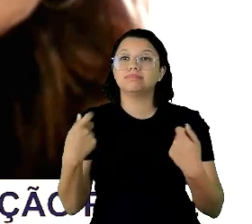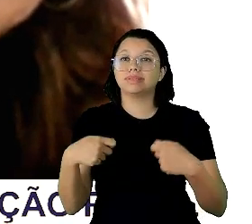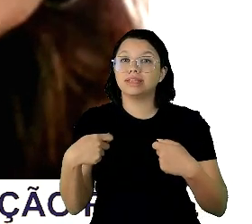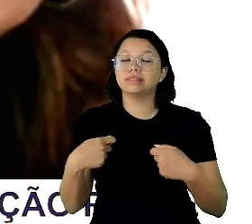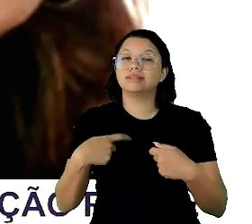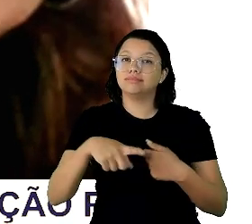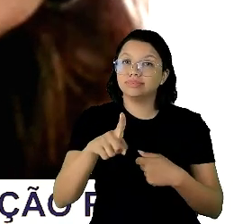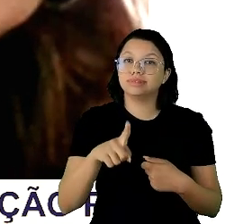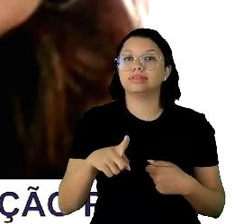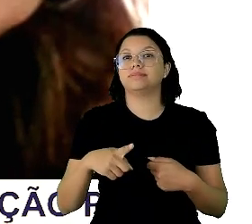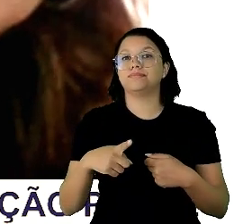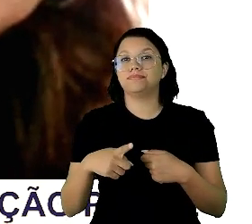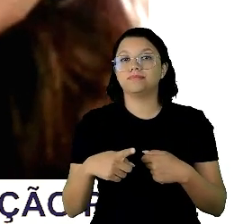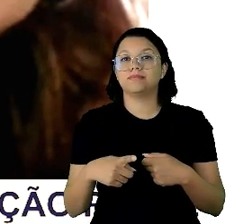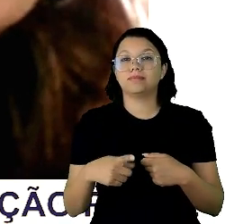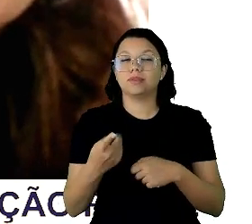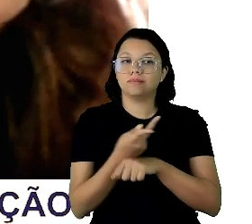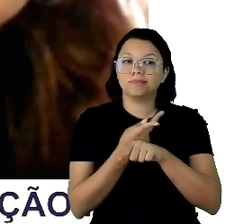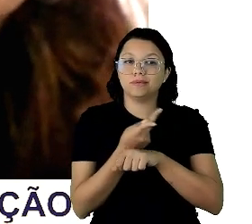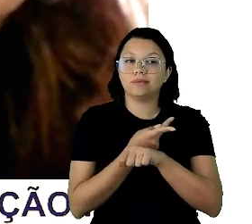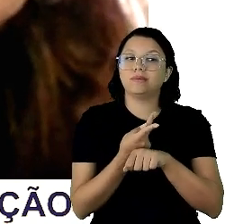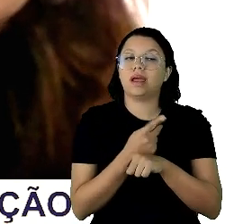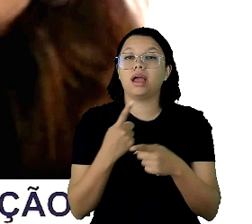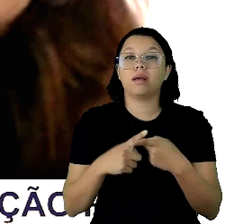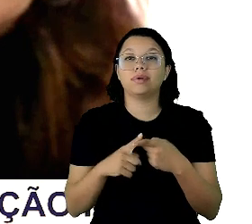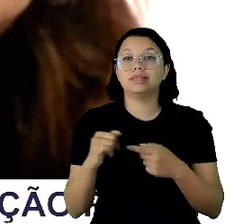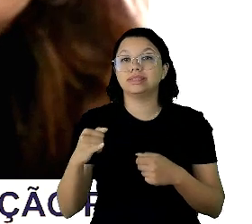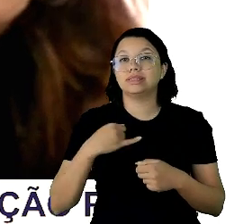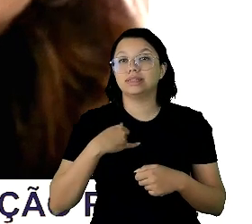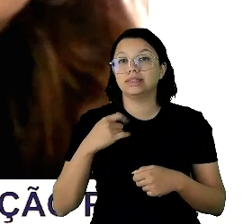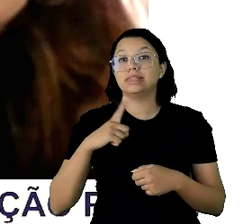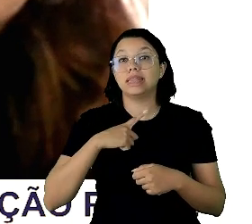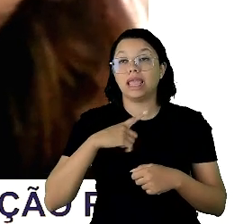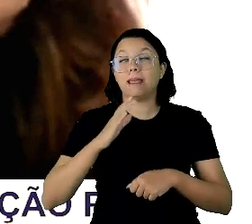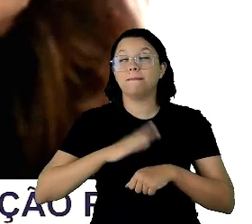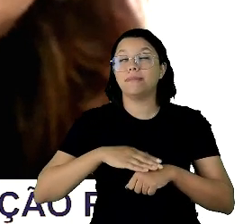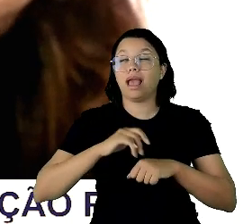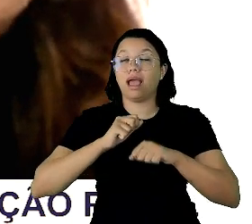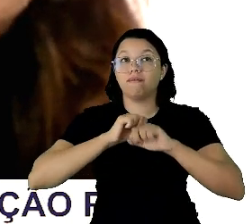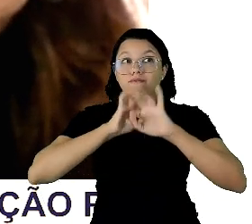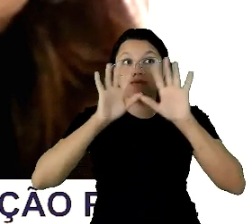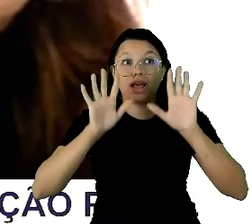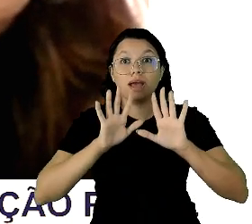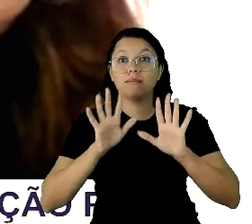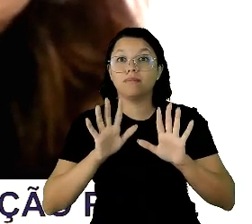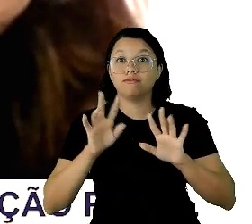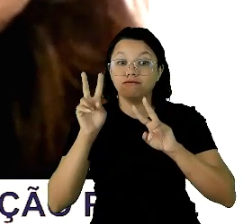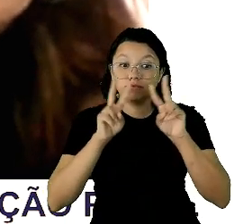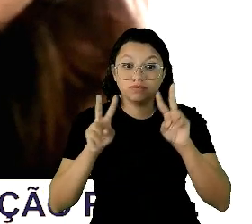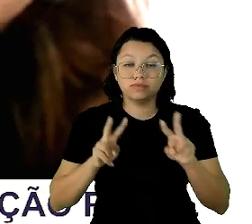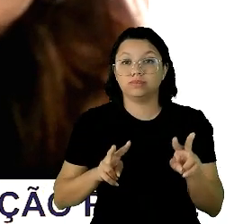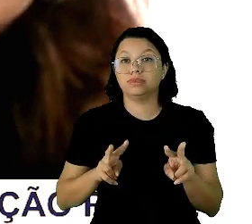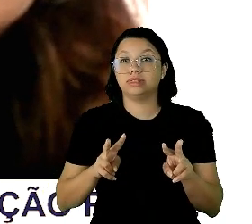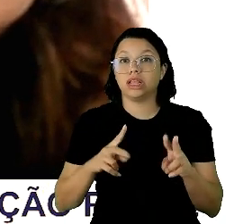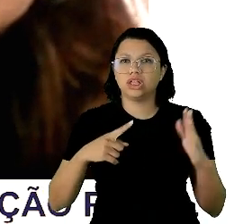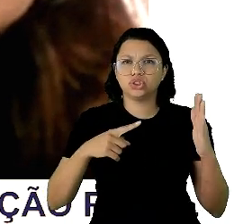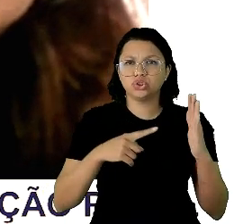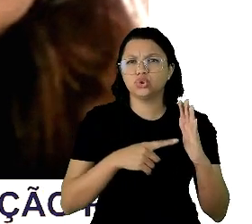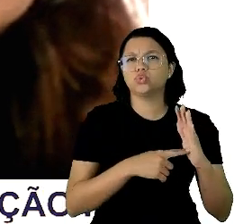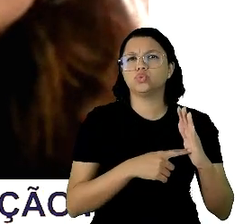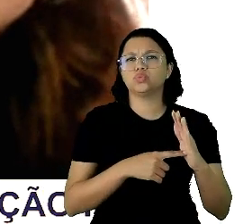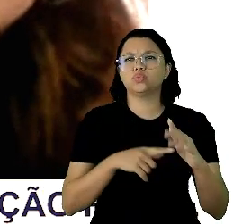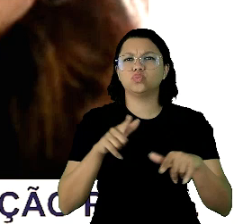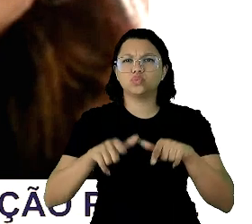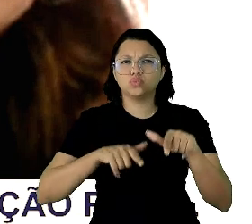houver visibilidade nesse tema, houver denúncias e ações, é uma colaboração para